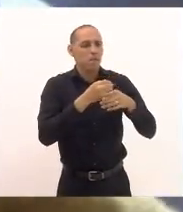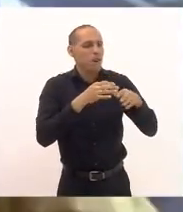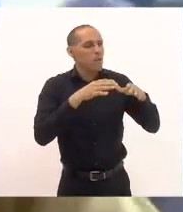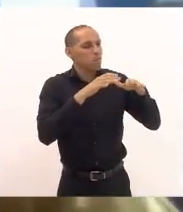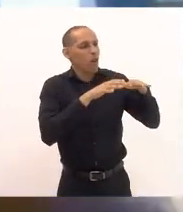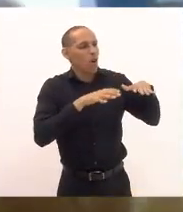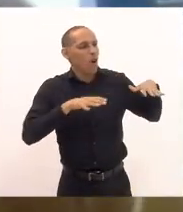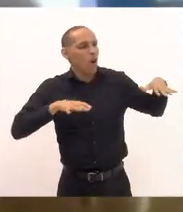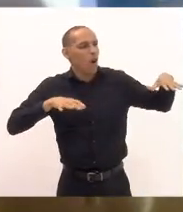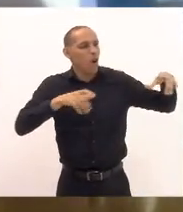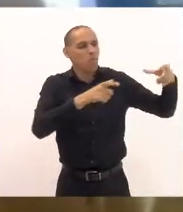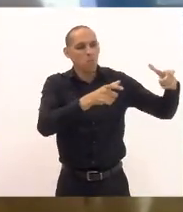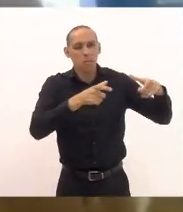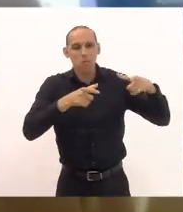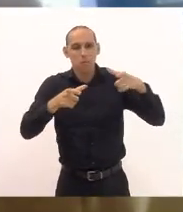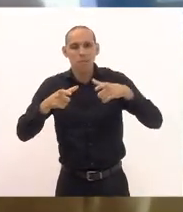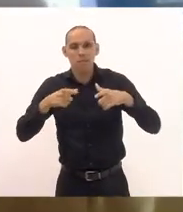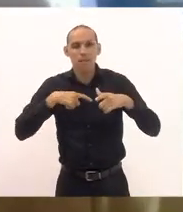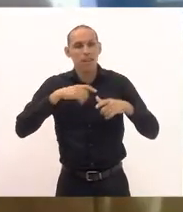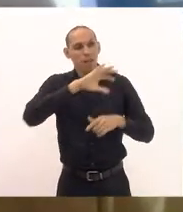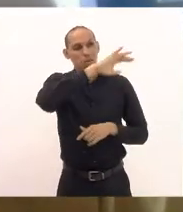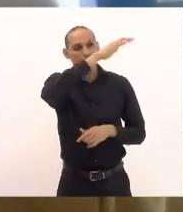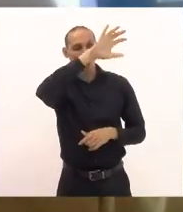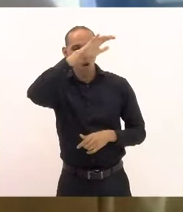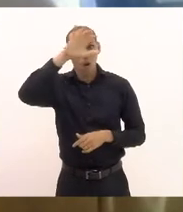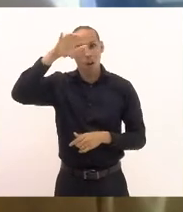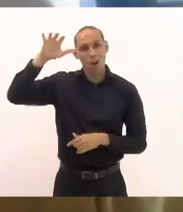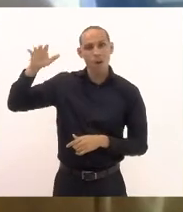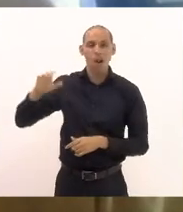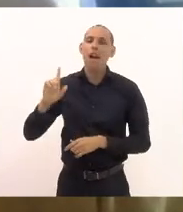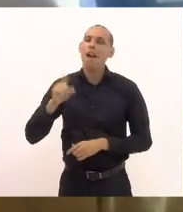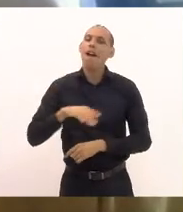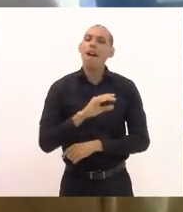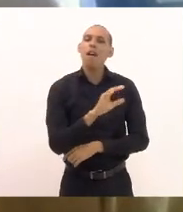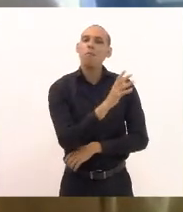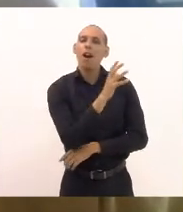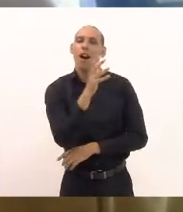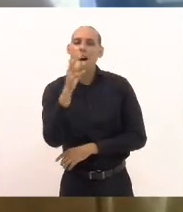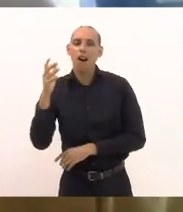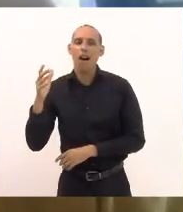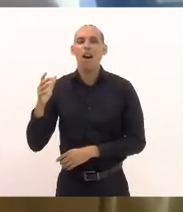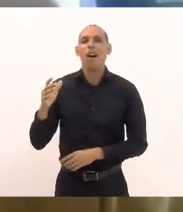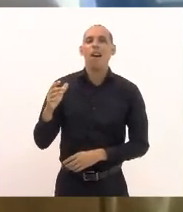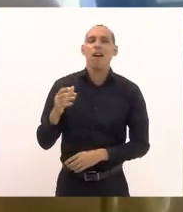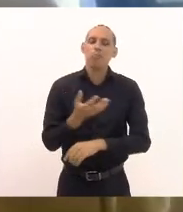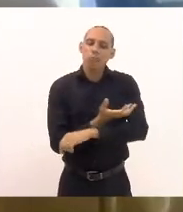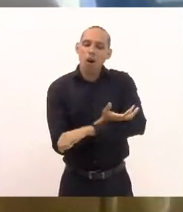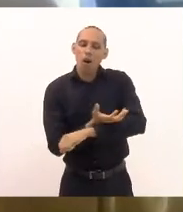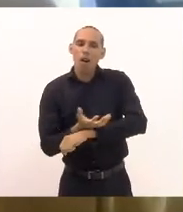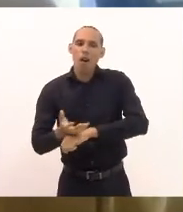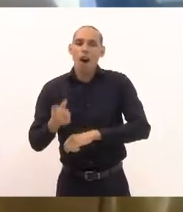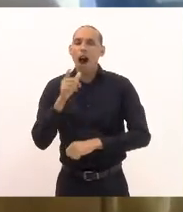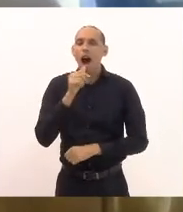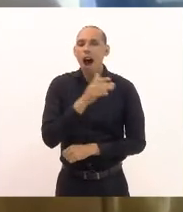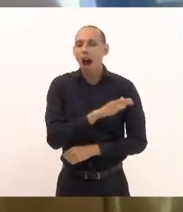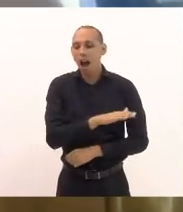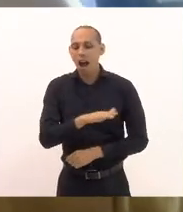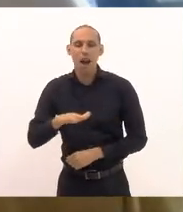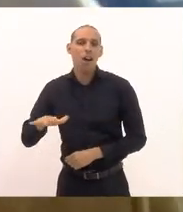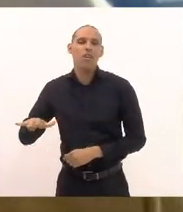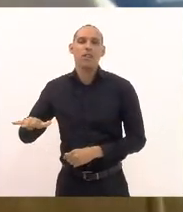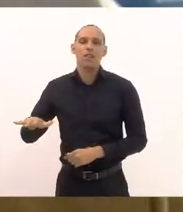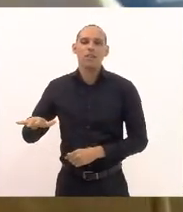as partes altas. Nós estamos falando de vegetação, de fauna, de água e de monumentos